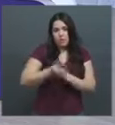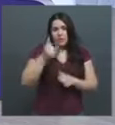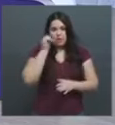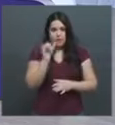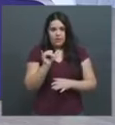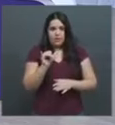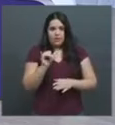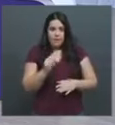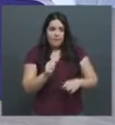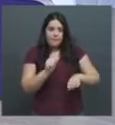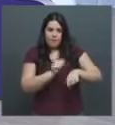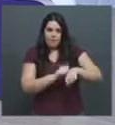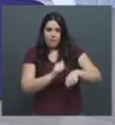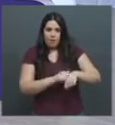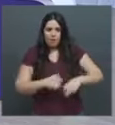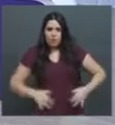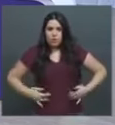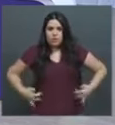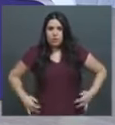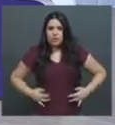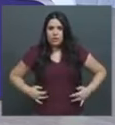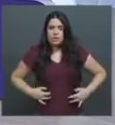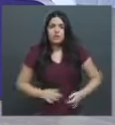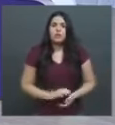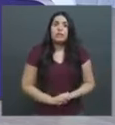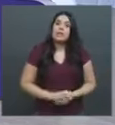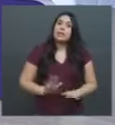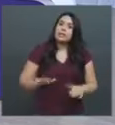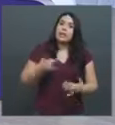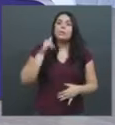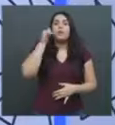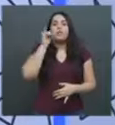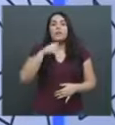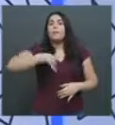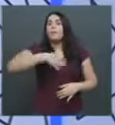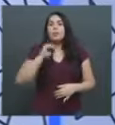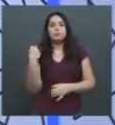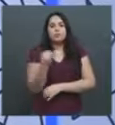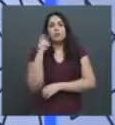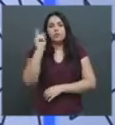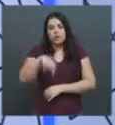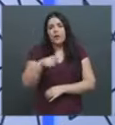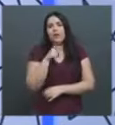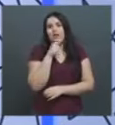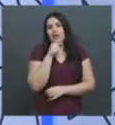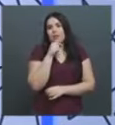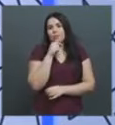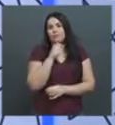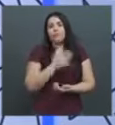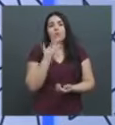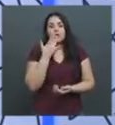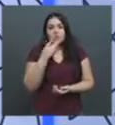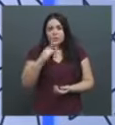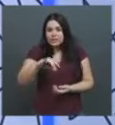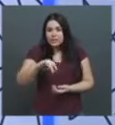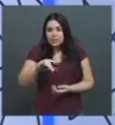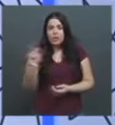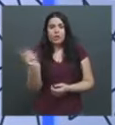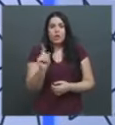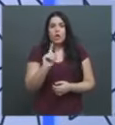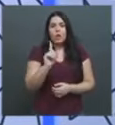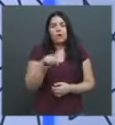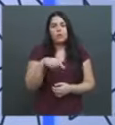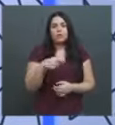Na verdade, para se evitar pedra nos rins, o mais importante é a ingestão de água, né? O sal não é recomendável que